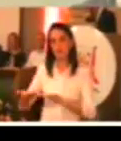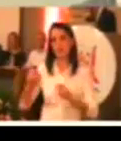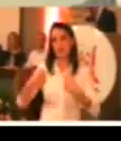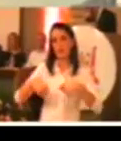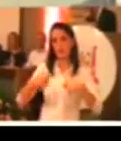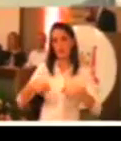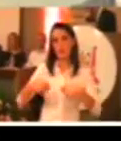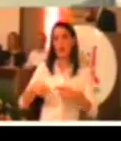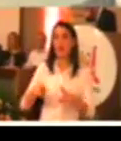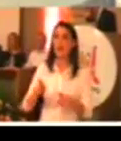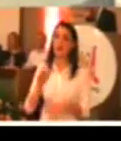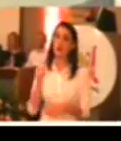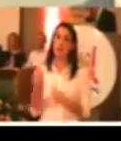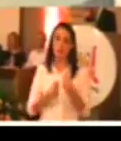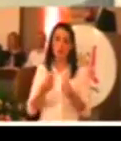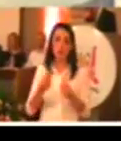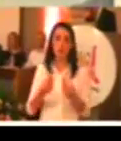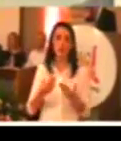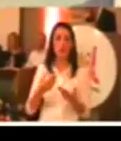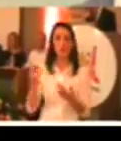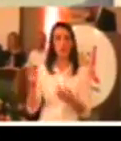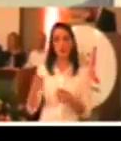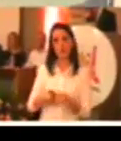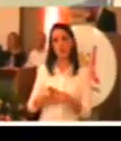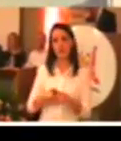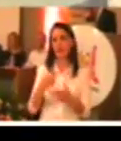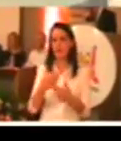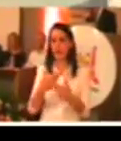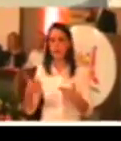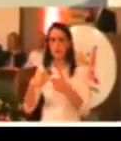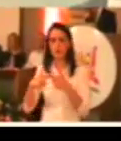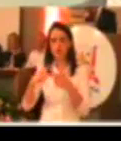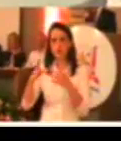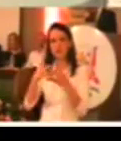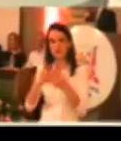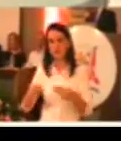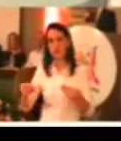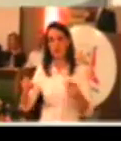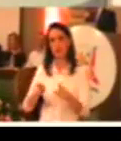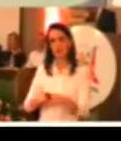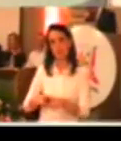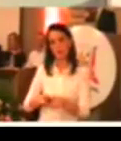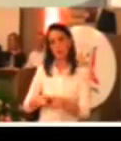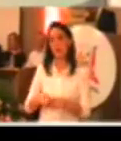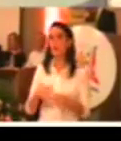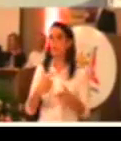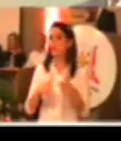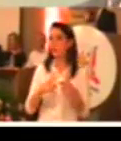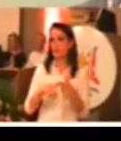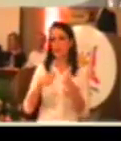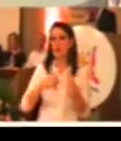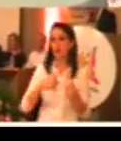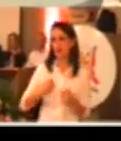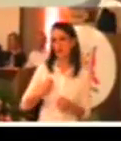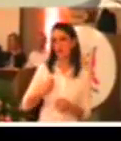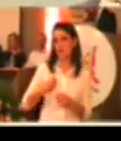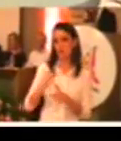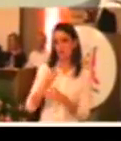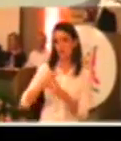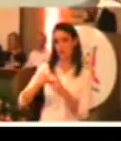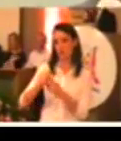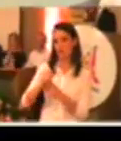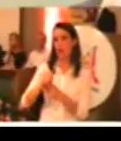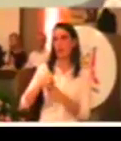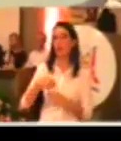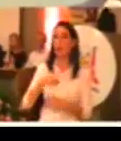interagir e, desta forma, buscar soluções para os problemas que existem na